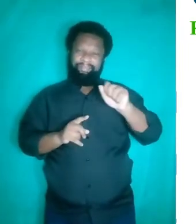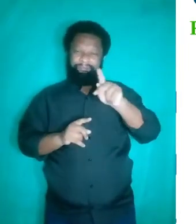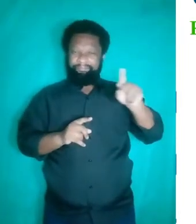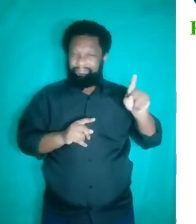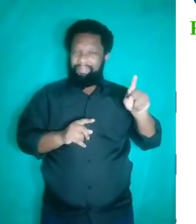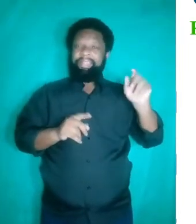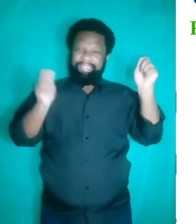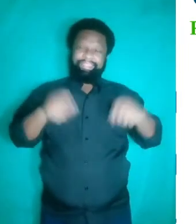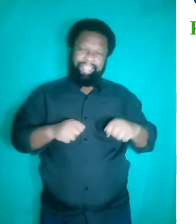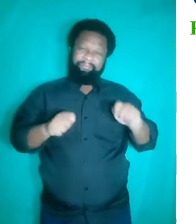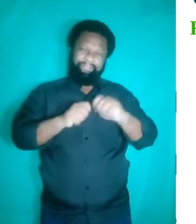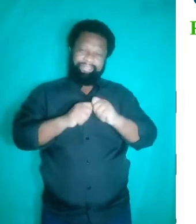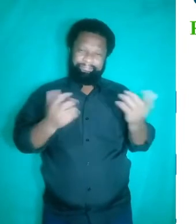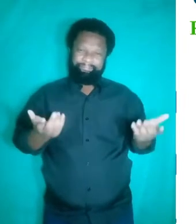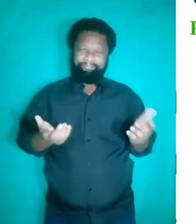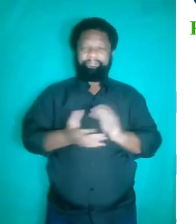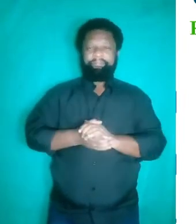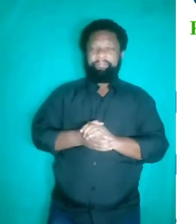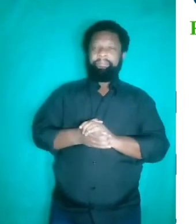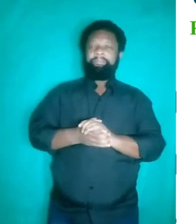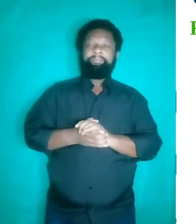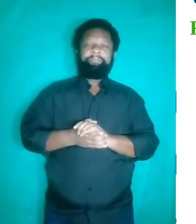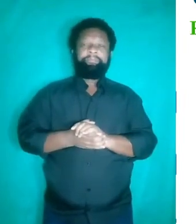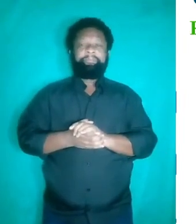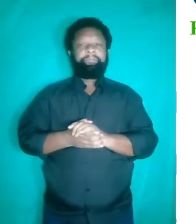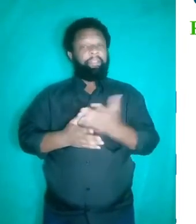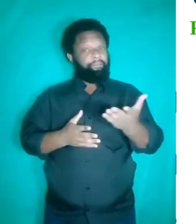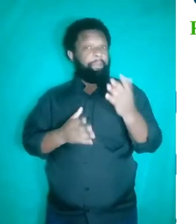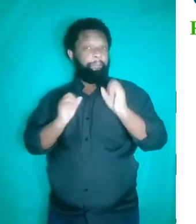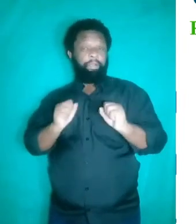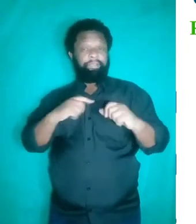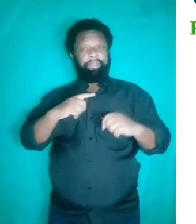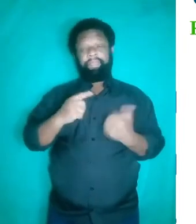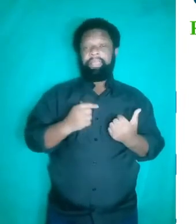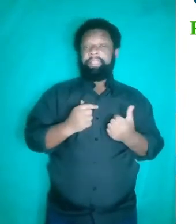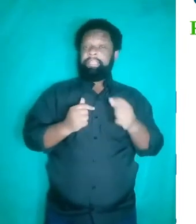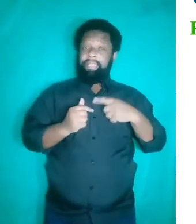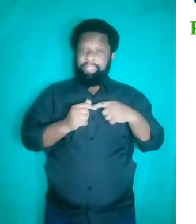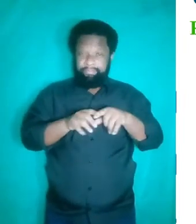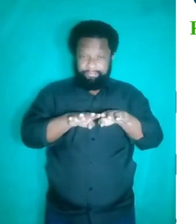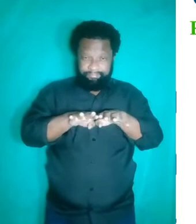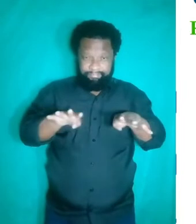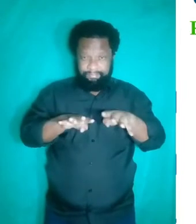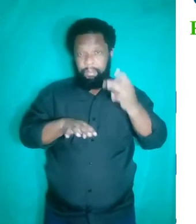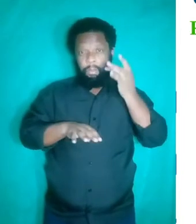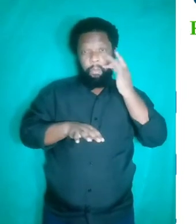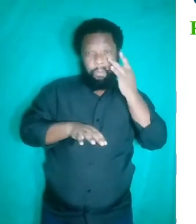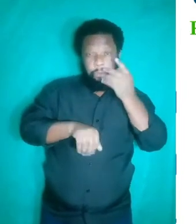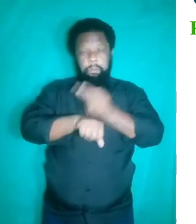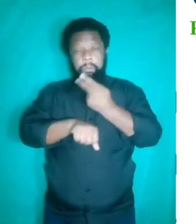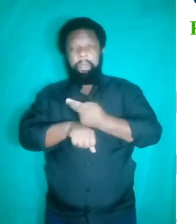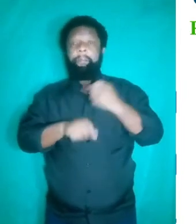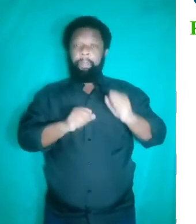vai ter um aplicativo para fazer esse serviço aqui da corrente, tá? Da resistência. Você pode ter, além da barra prateada